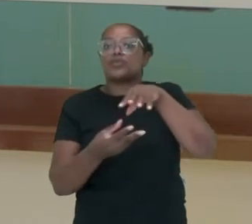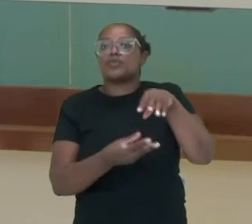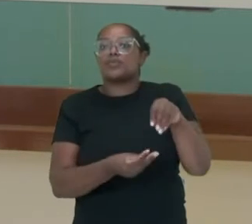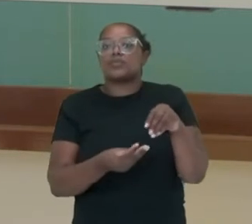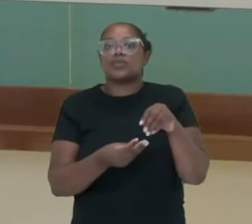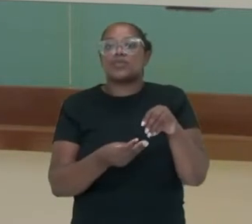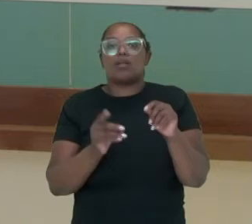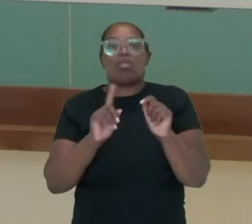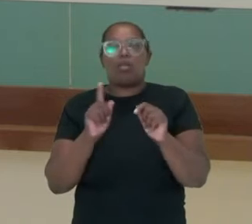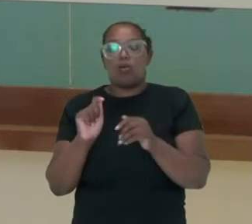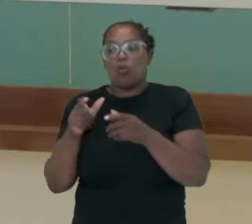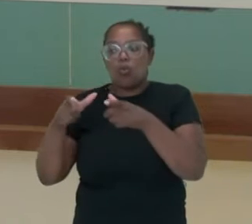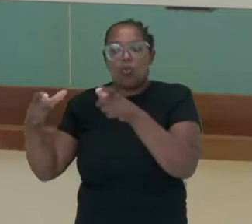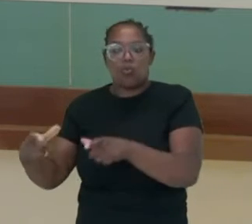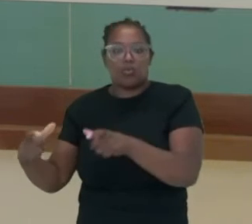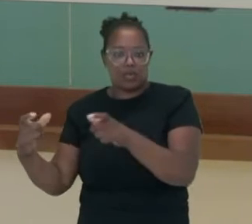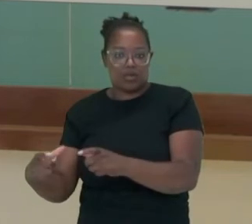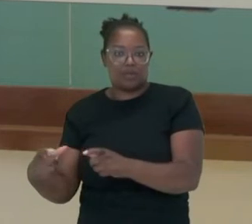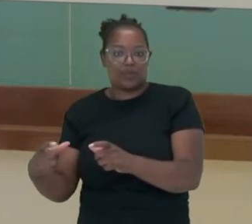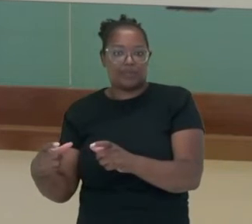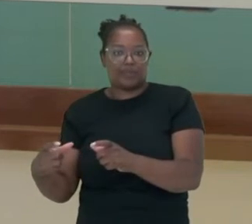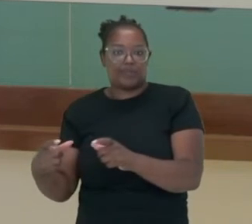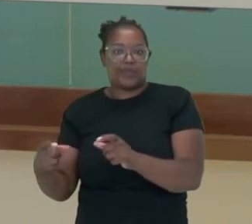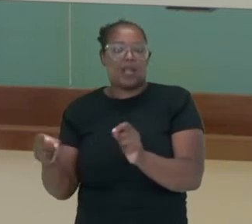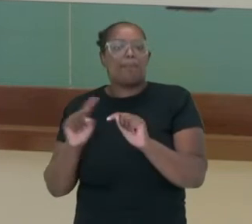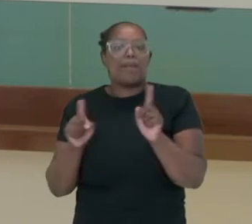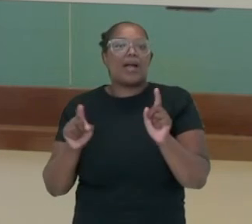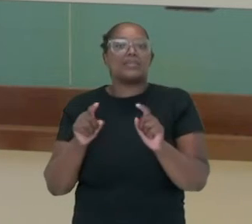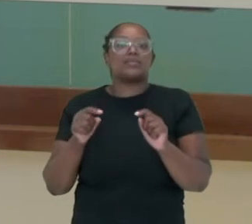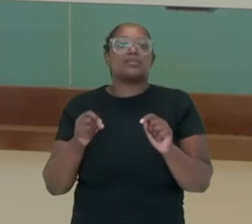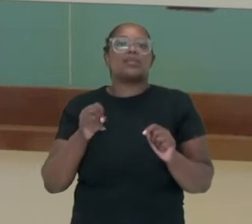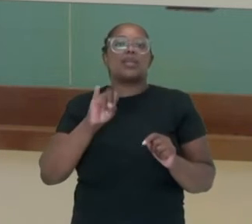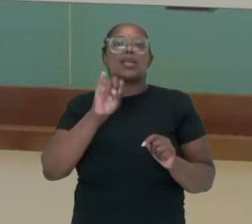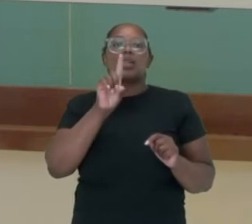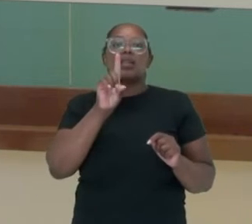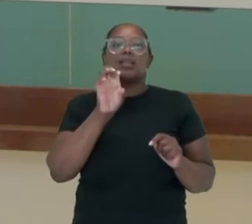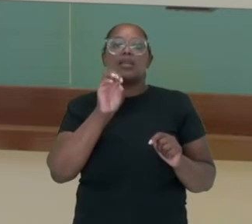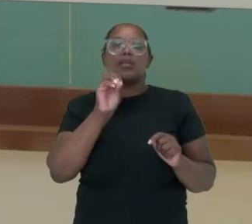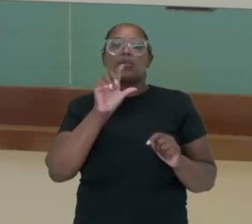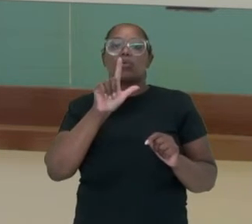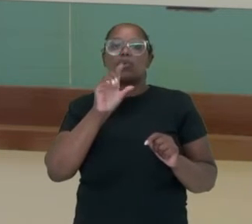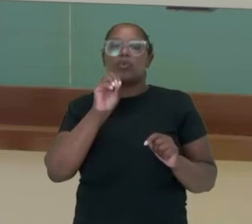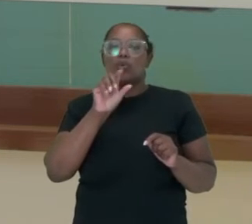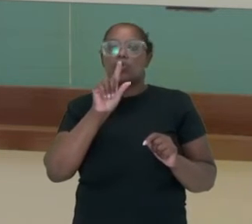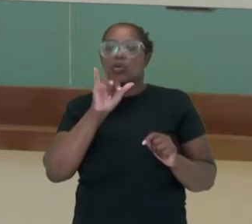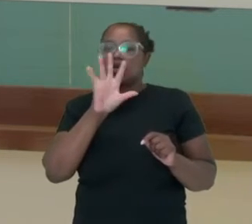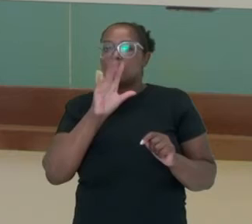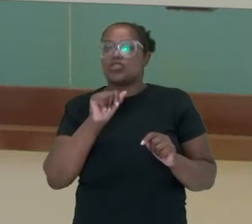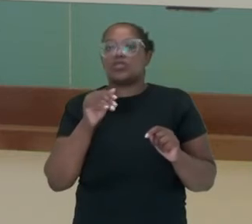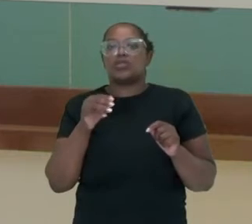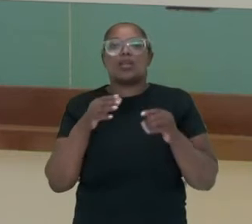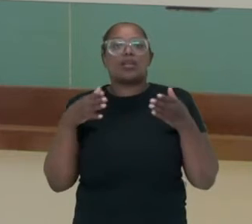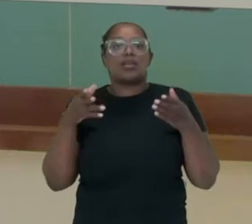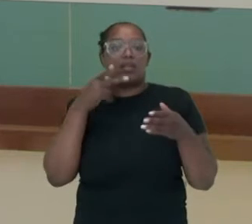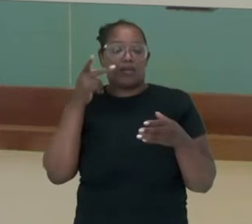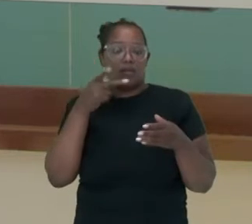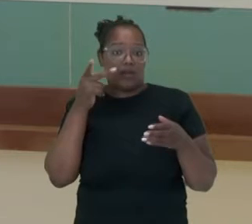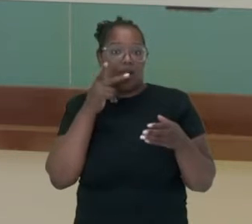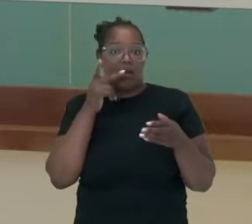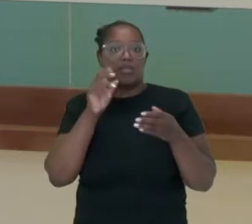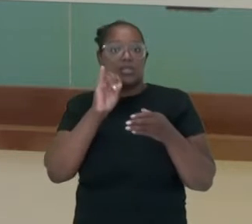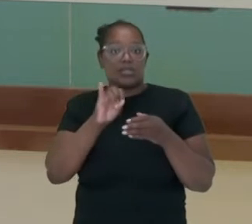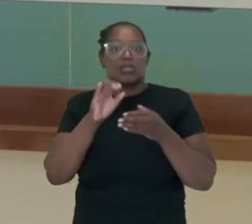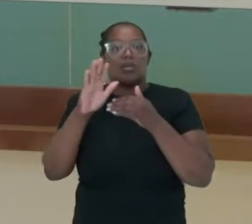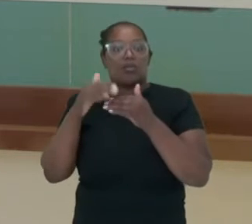literalmente territorial, mas uma influência ideológica. É dentro dessa temática que assenta-se a defesa da permanência